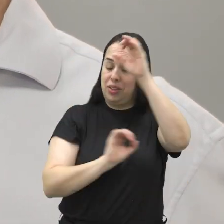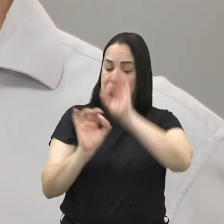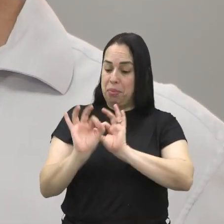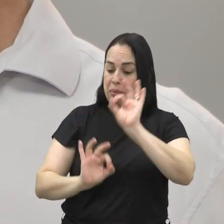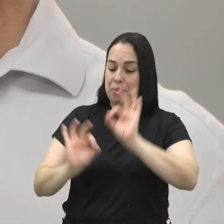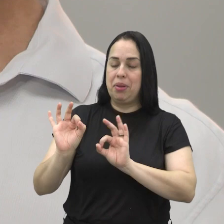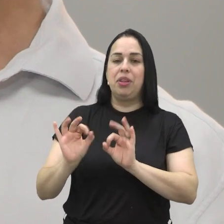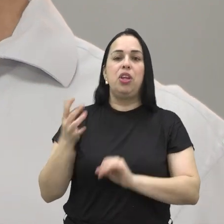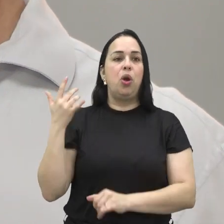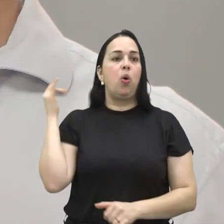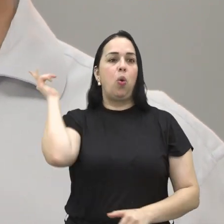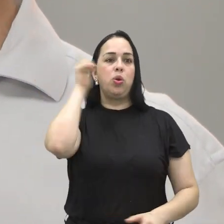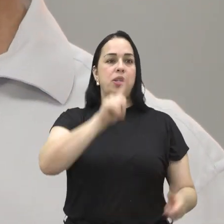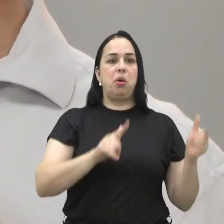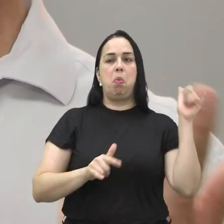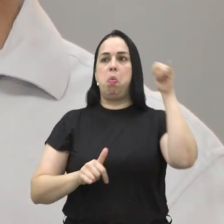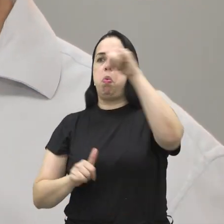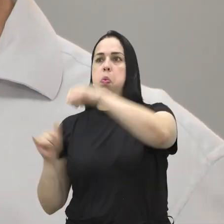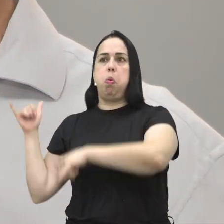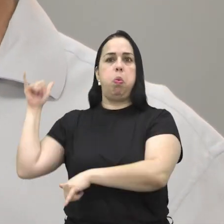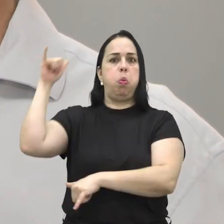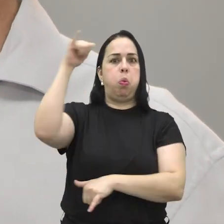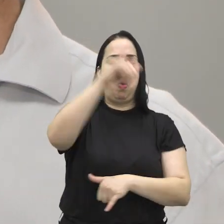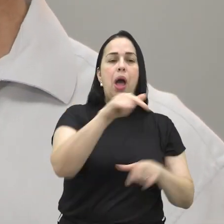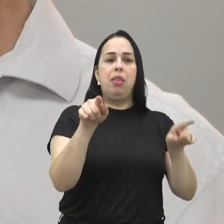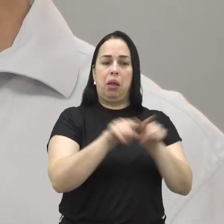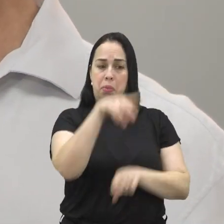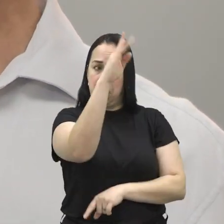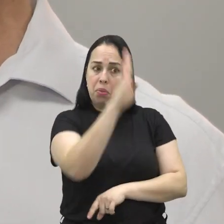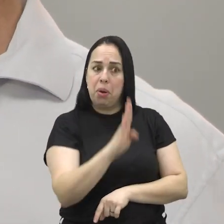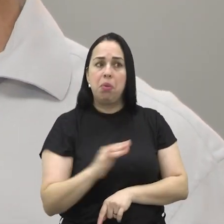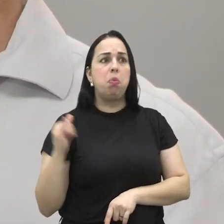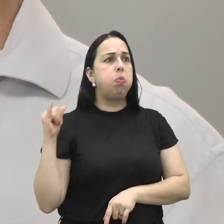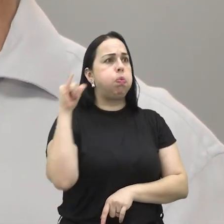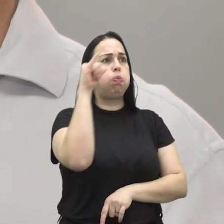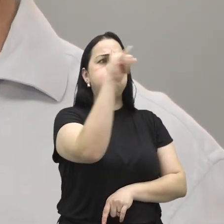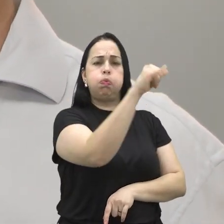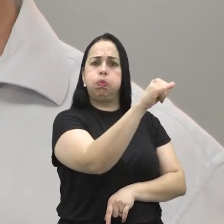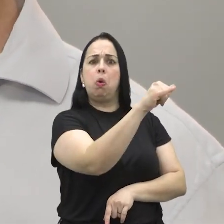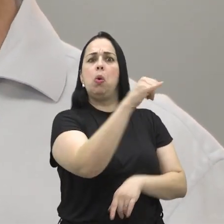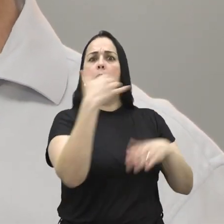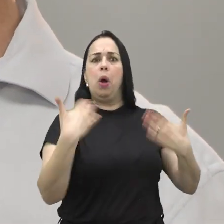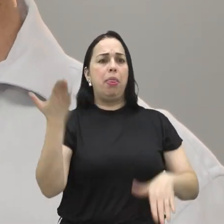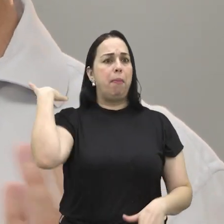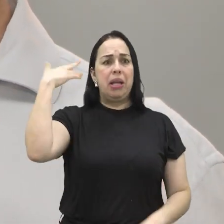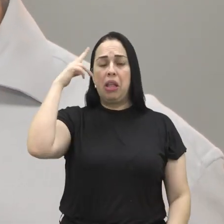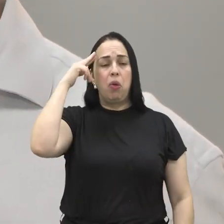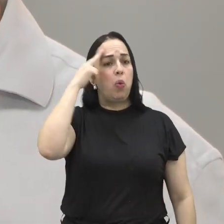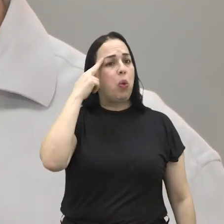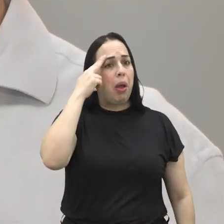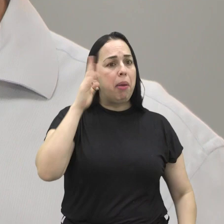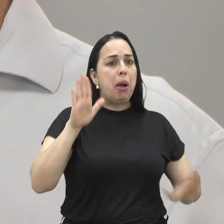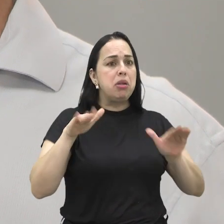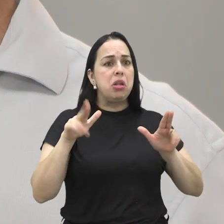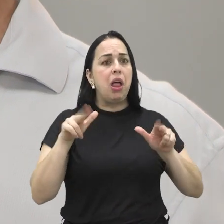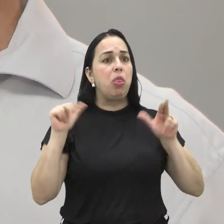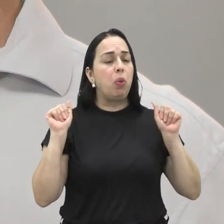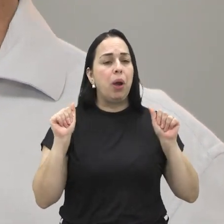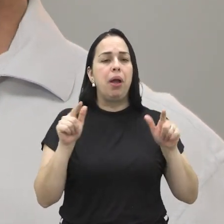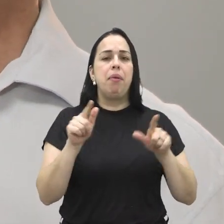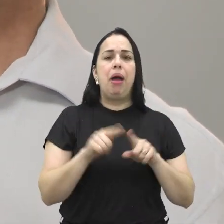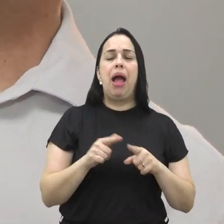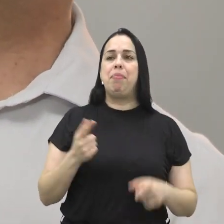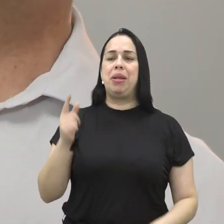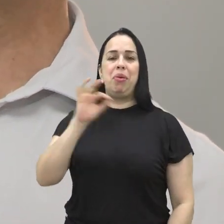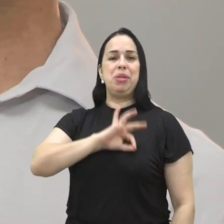fiz o planejamento financeiro, eu já consegui fazer 1, 2 viagens para o exterior, viagem dentro do Brasil mesmo, para um lugar que eu nunca imaginei que eu poderia ir. Mas